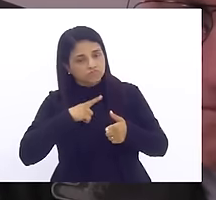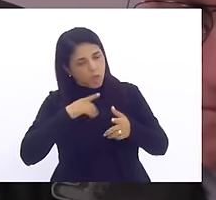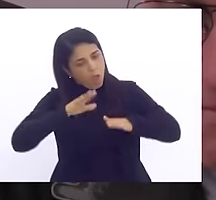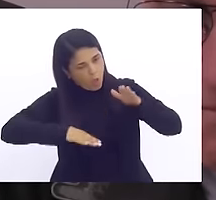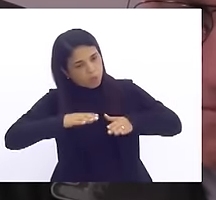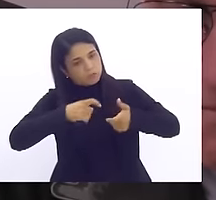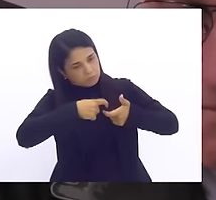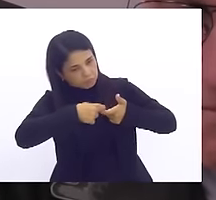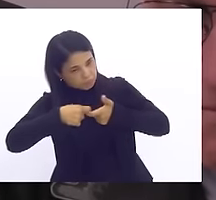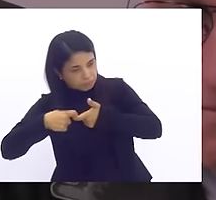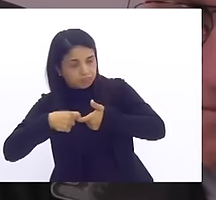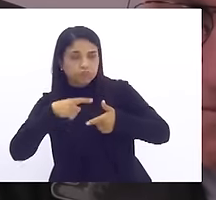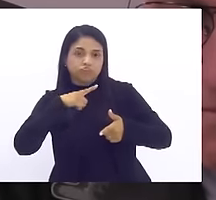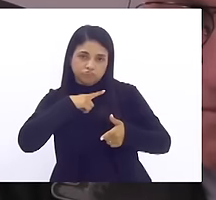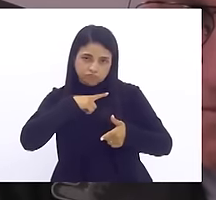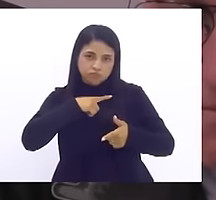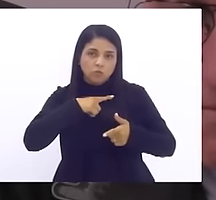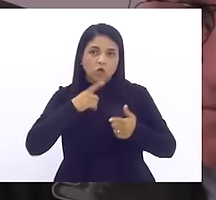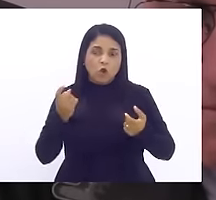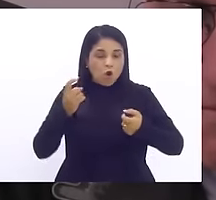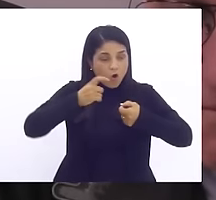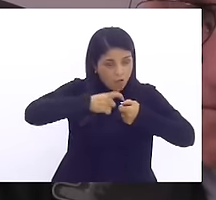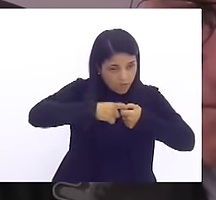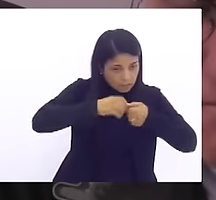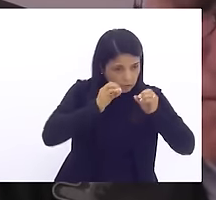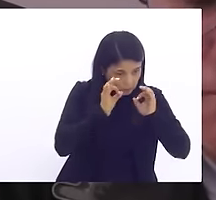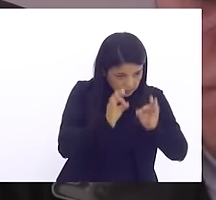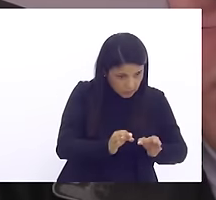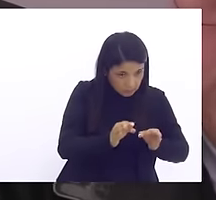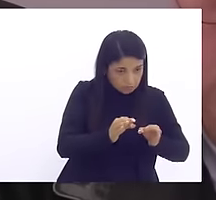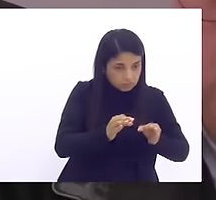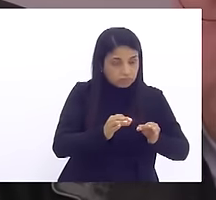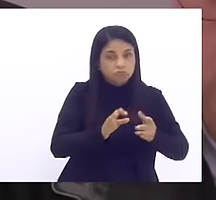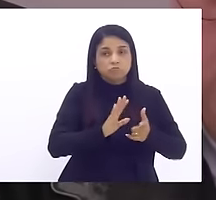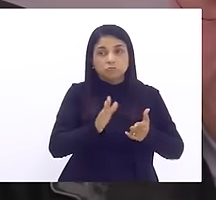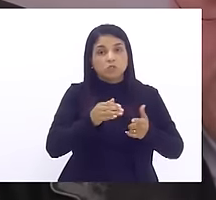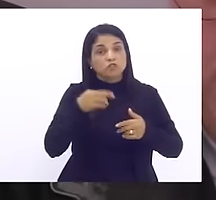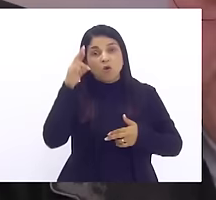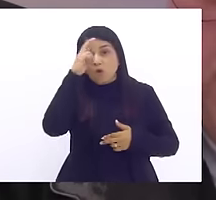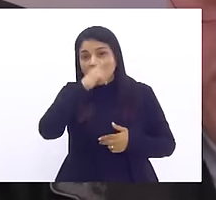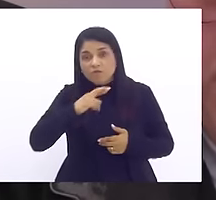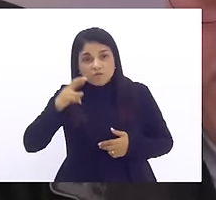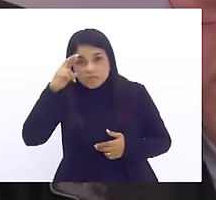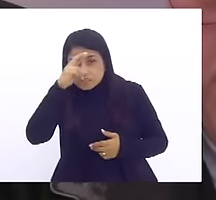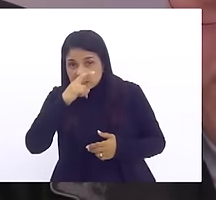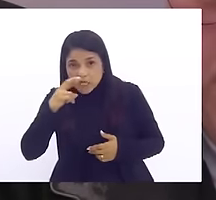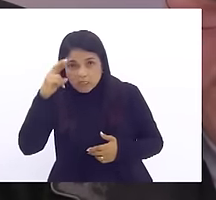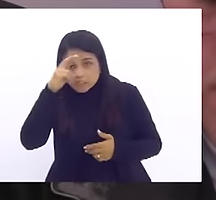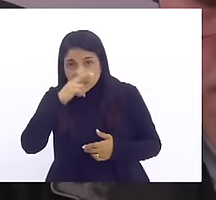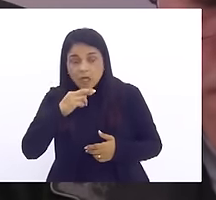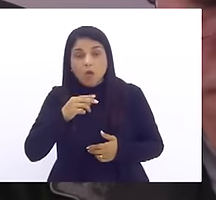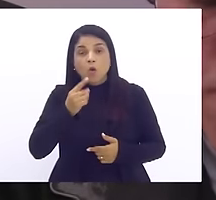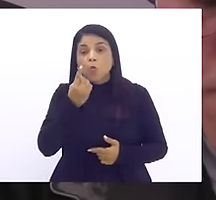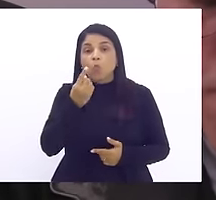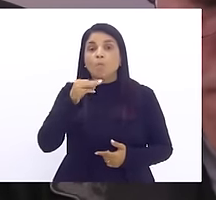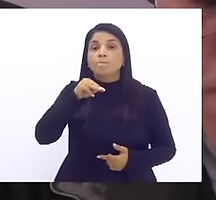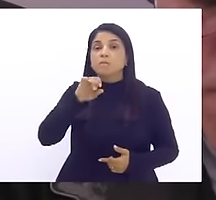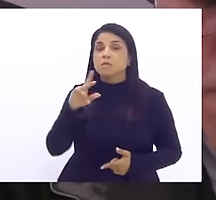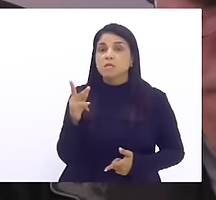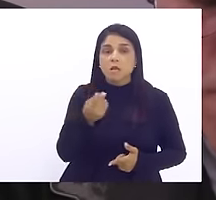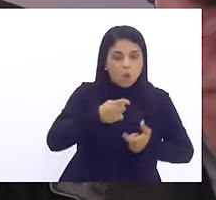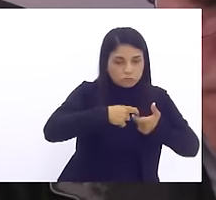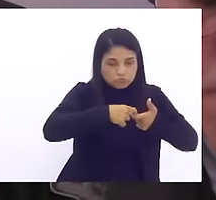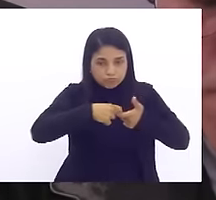se tiver reboque se tiver convencional tudo ok a gente faz não tente vai só fiscalizar se tiver 1 milhão de carro rebocados ou nenhum